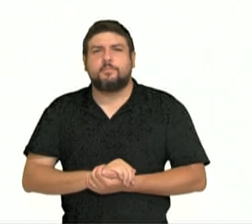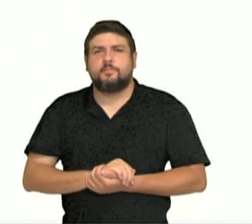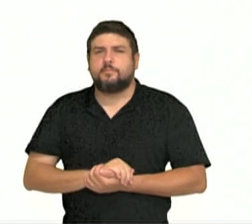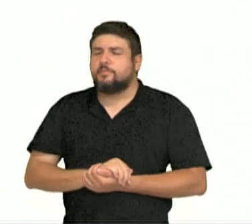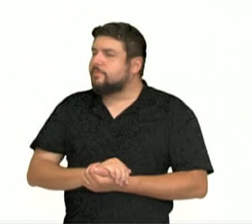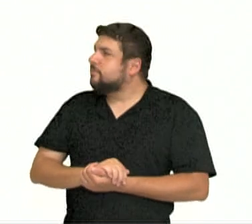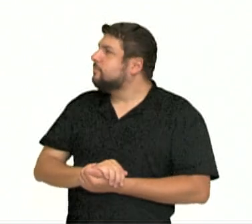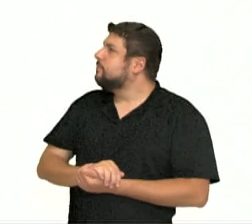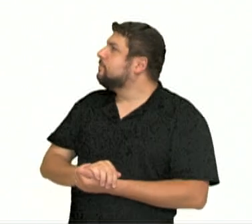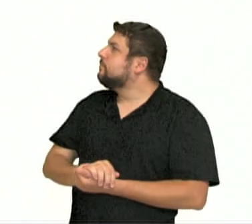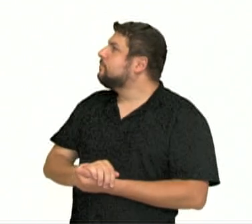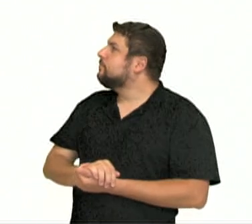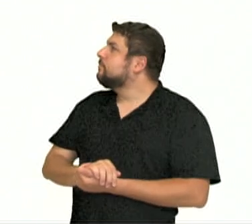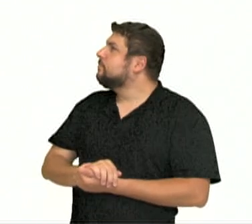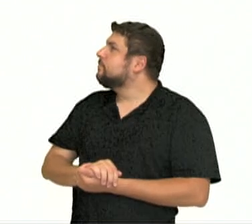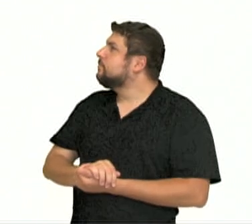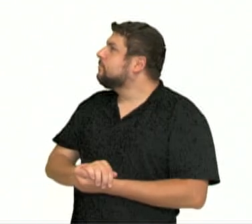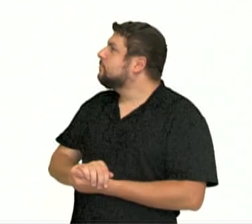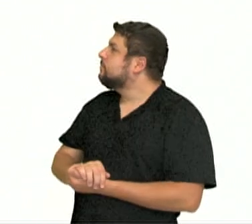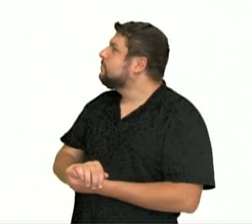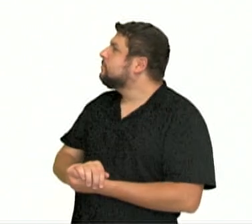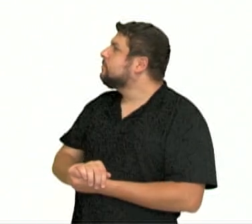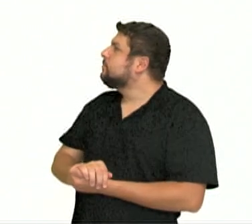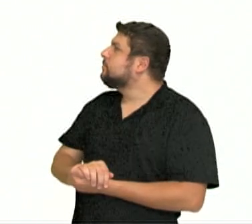países como Mauritania,